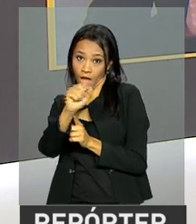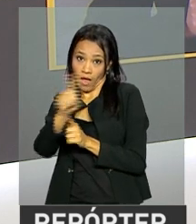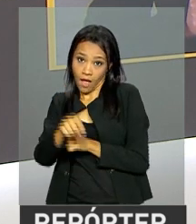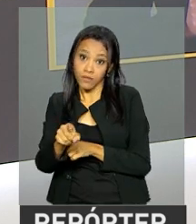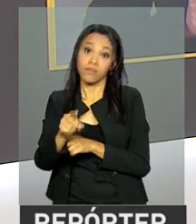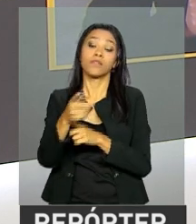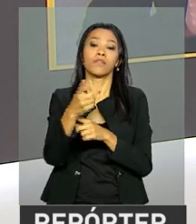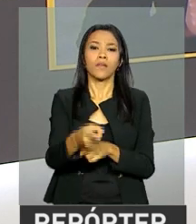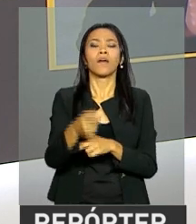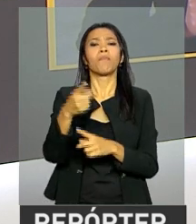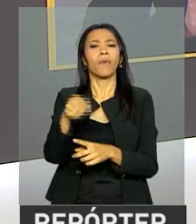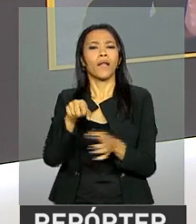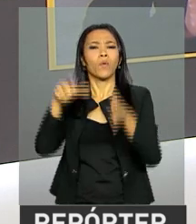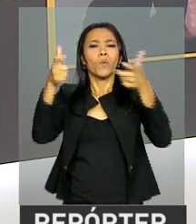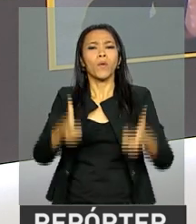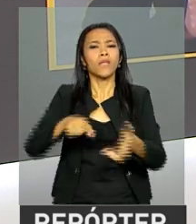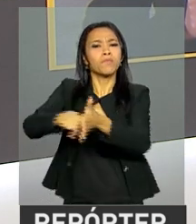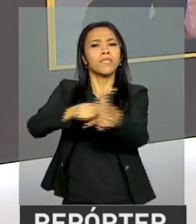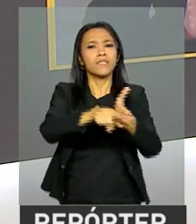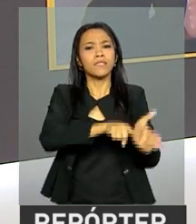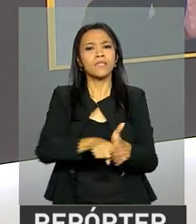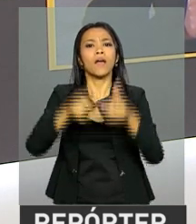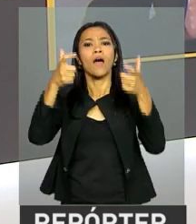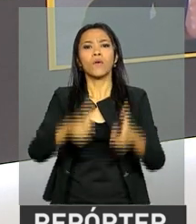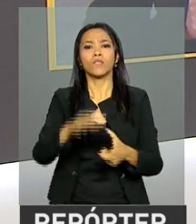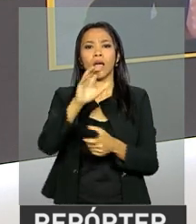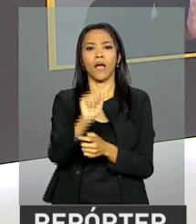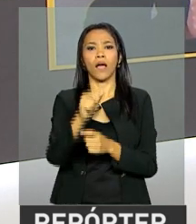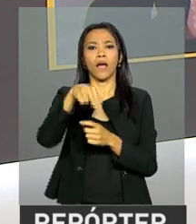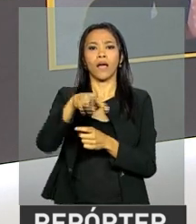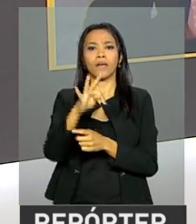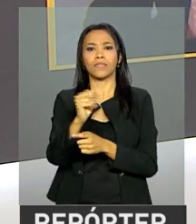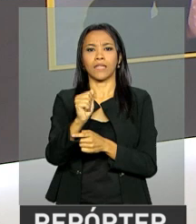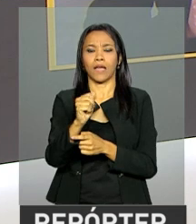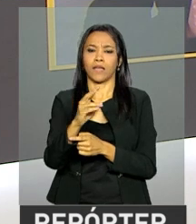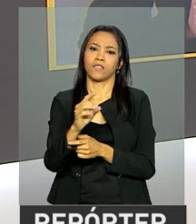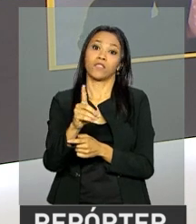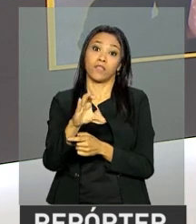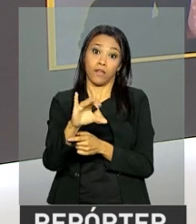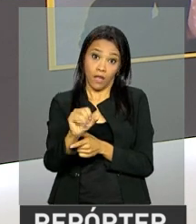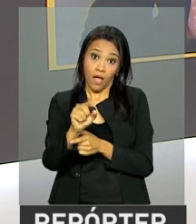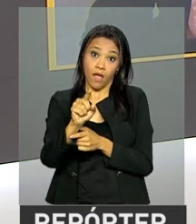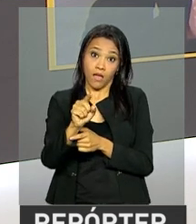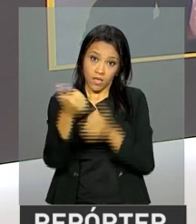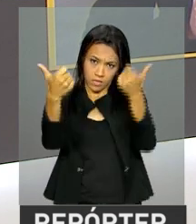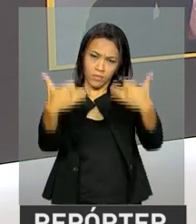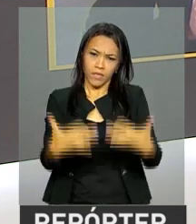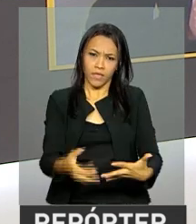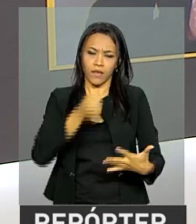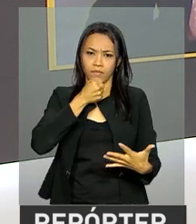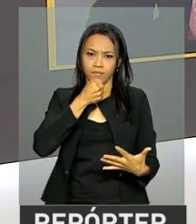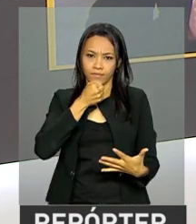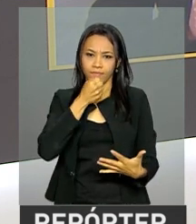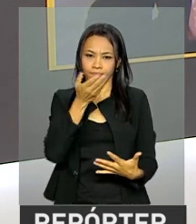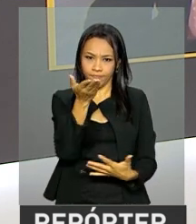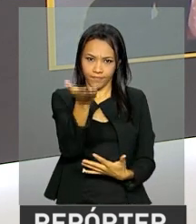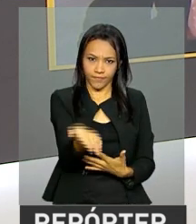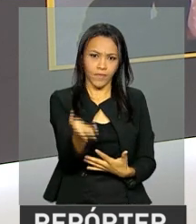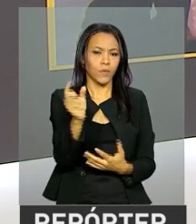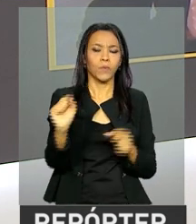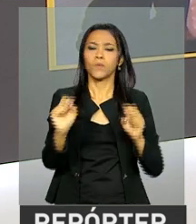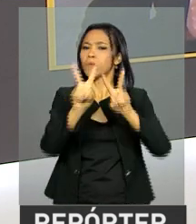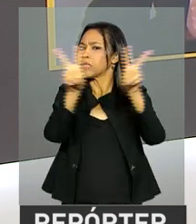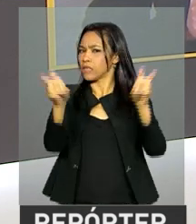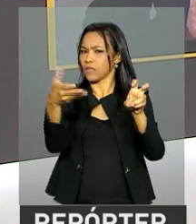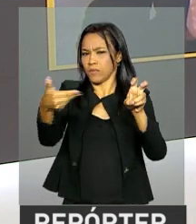permanente para a pesquisa a partir do verão de 2018 quem conversa com a gente é o repórter Leonardo Meira que tem as informações sobre esse